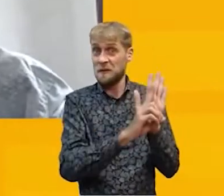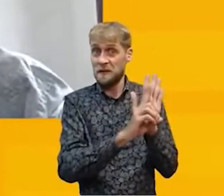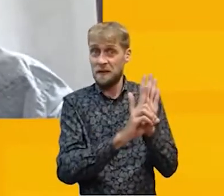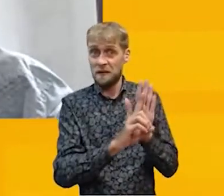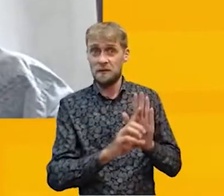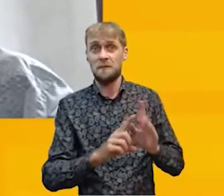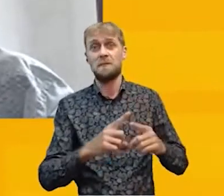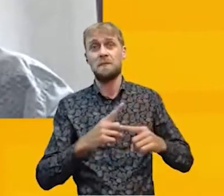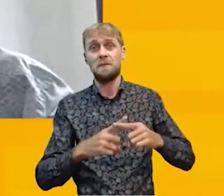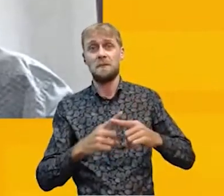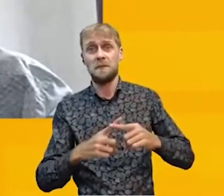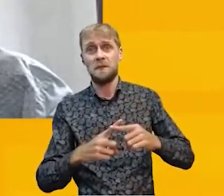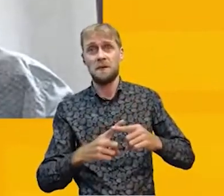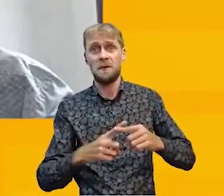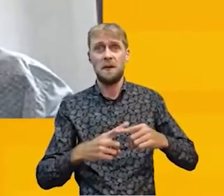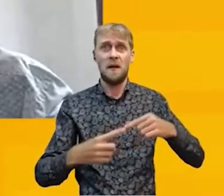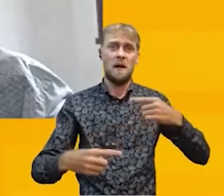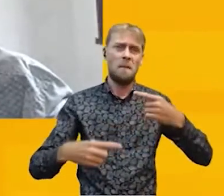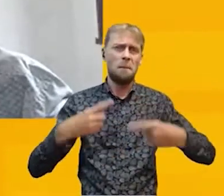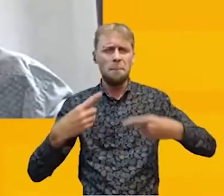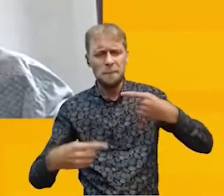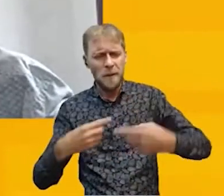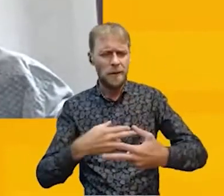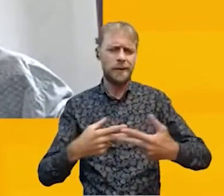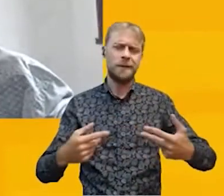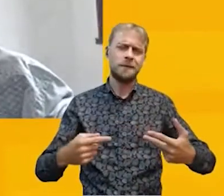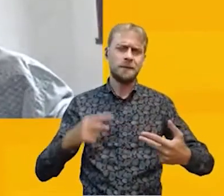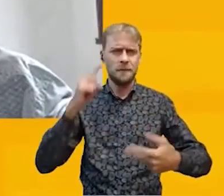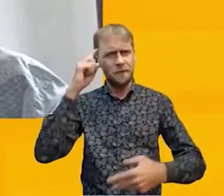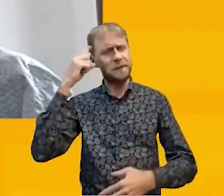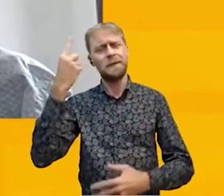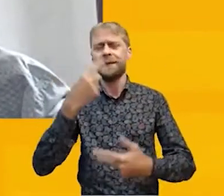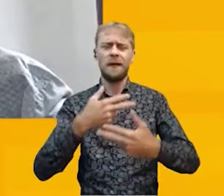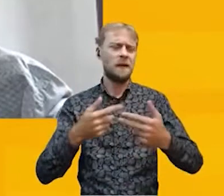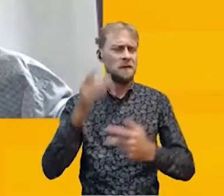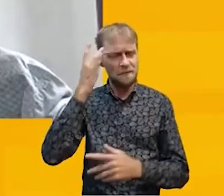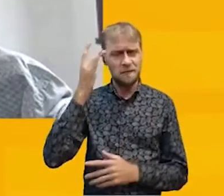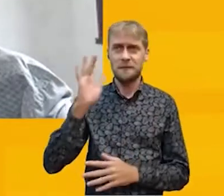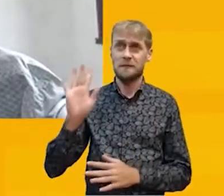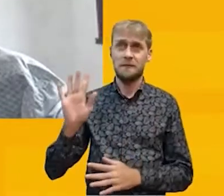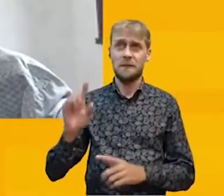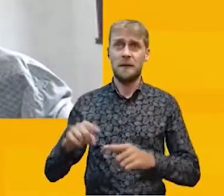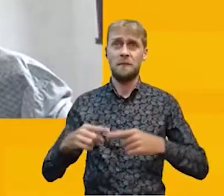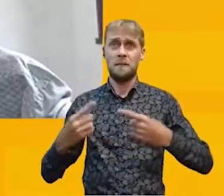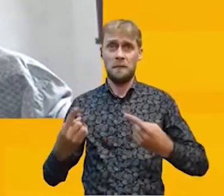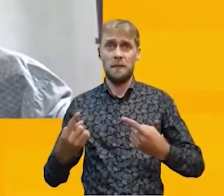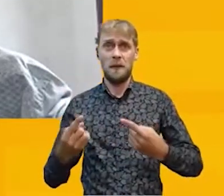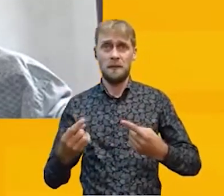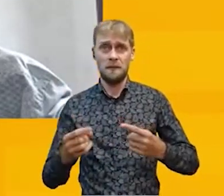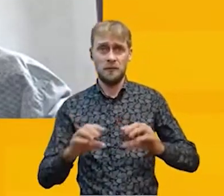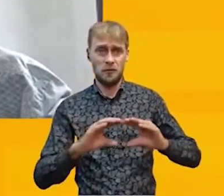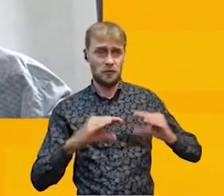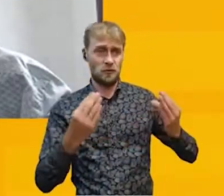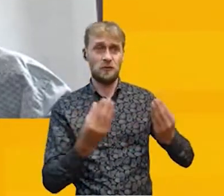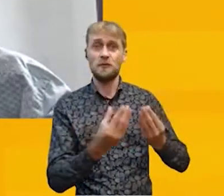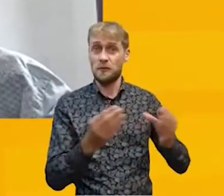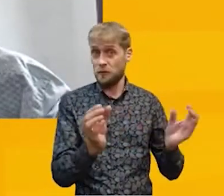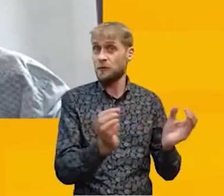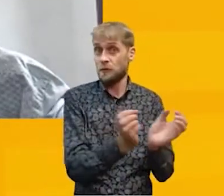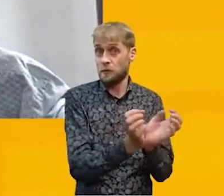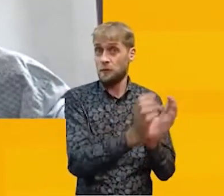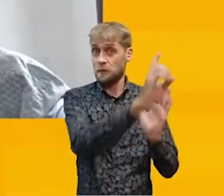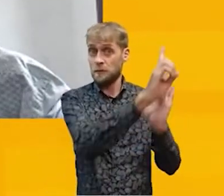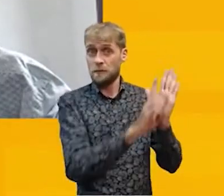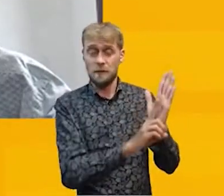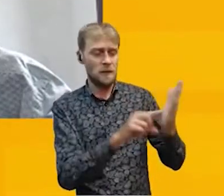em virtudes de ações políticas, ideológicas, não sei porquê, fizeram um pacote de